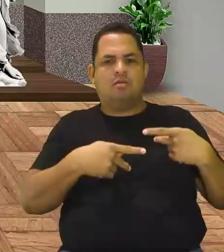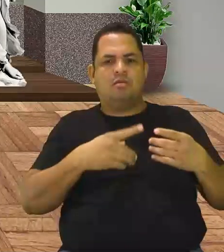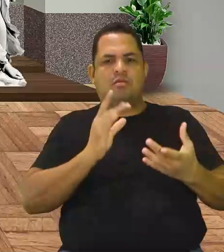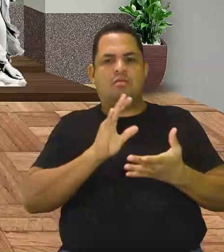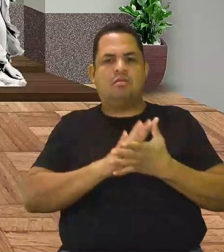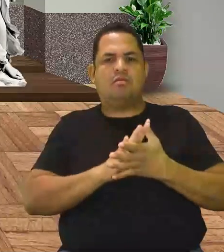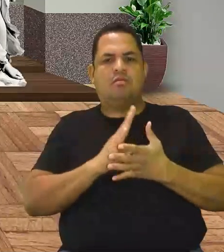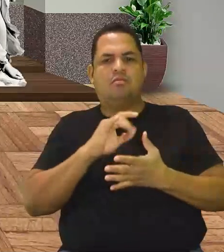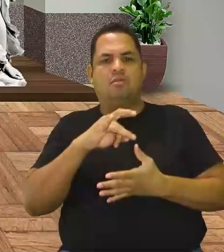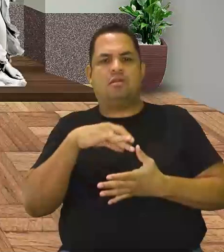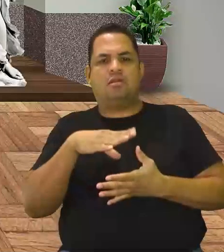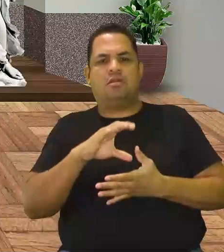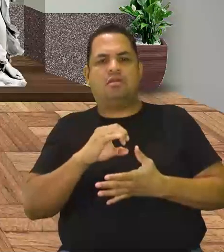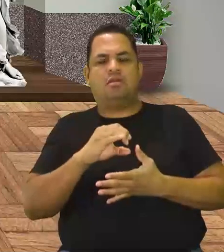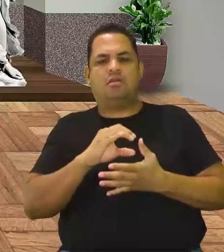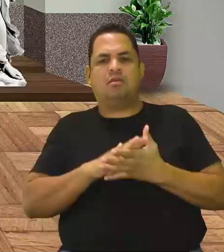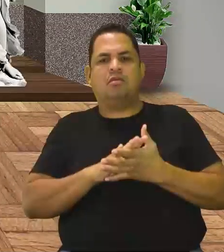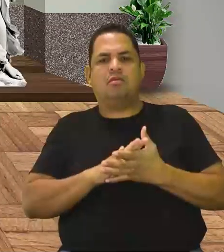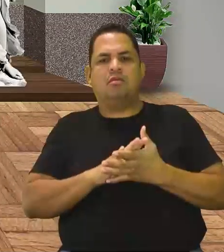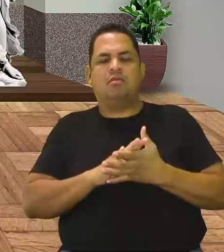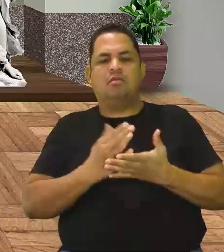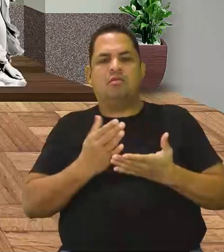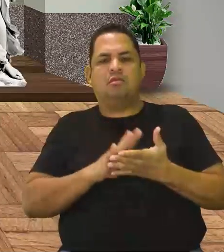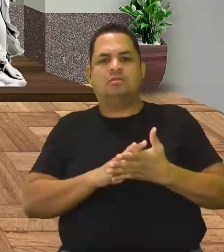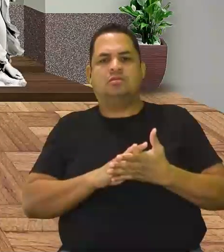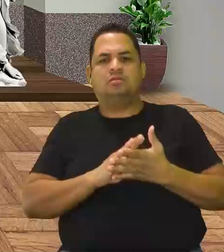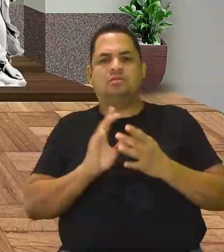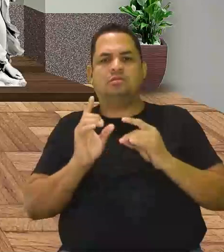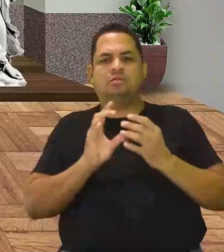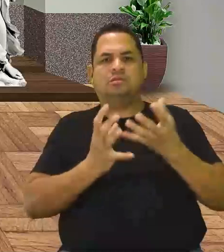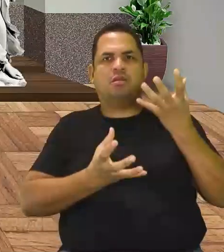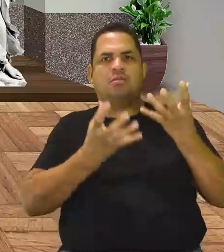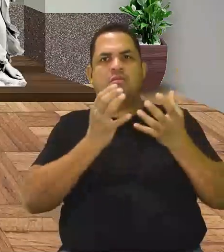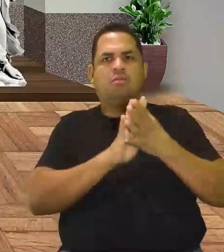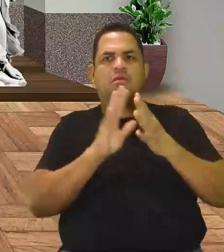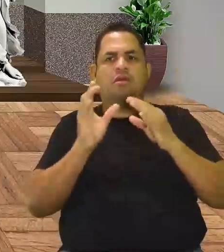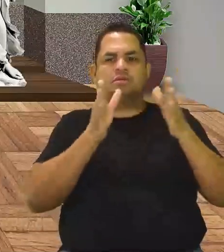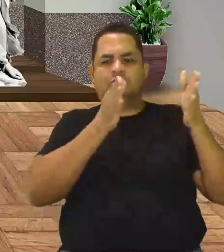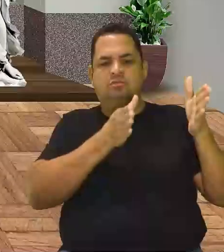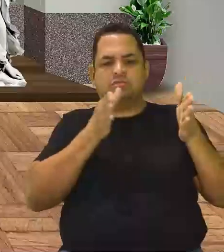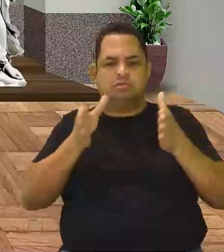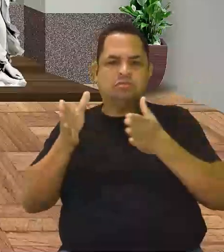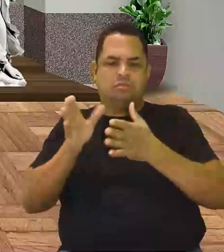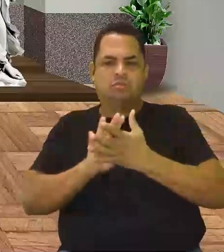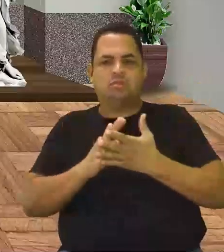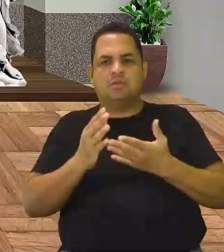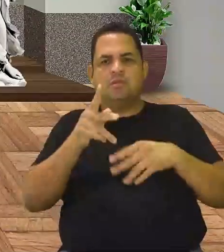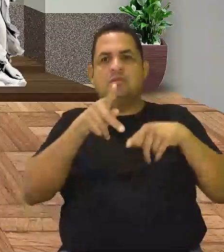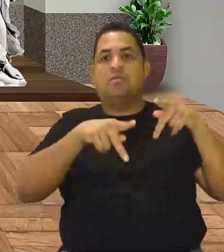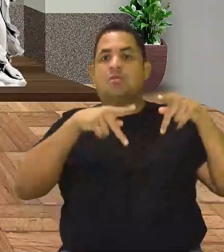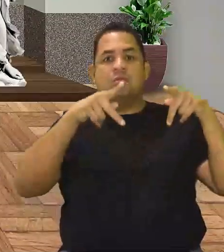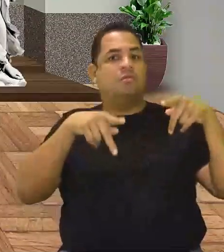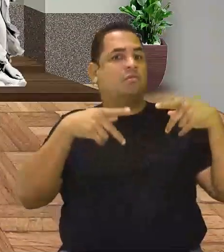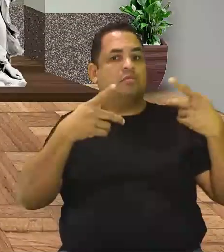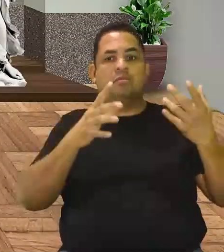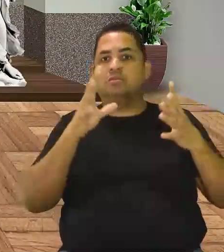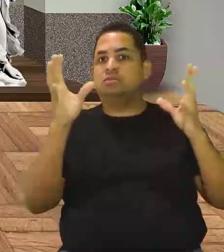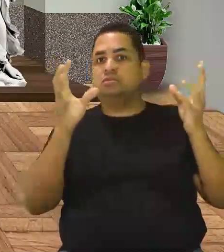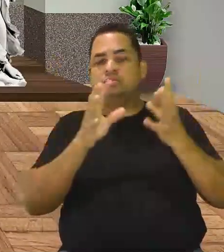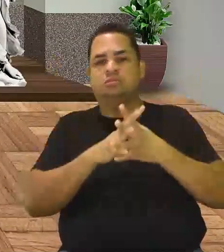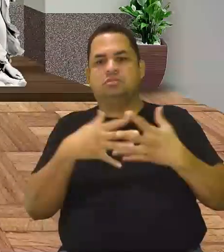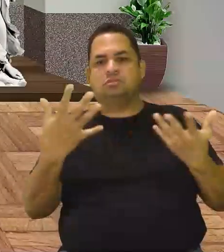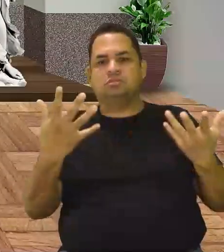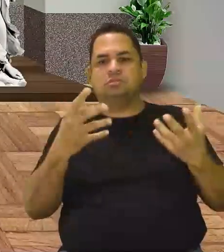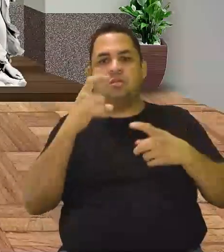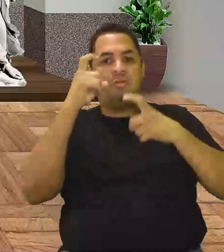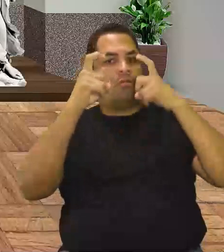queimar uma casa por cada quarteirão. Meu Deus do céu, imagina a população, o desespero que deu na população. Os caras dizem: é minha